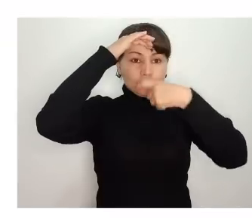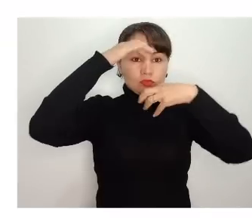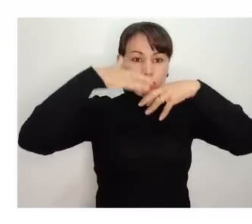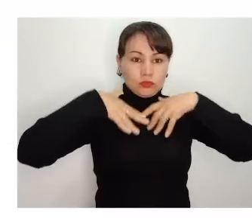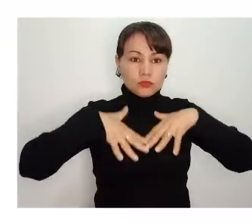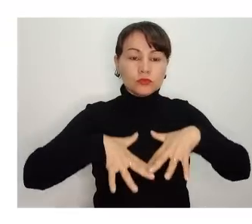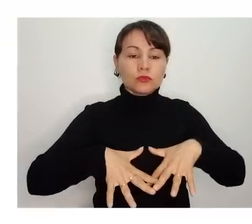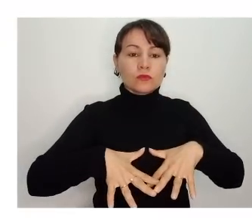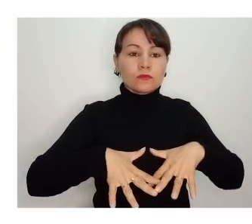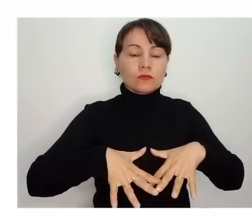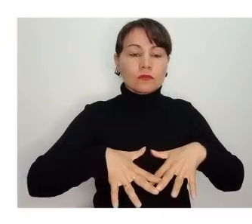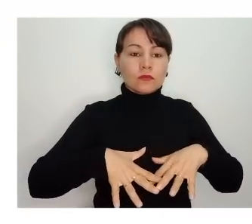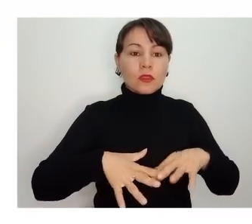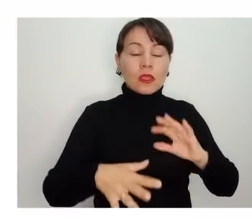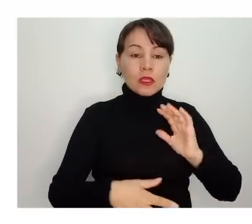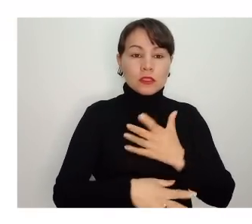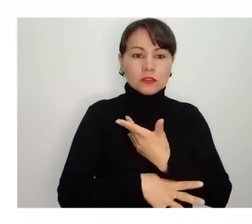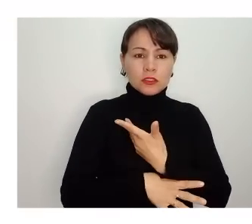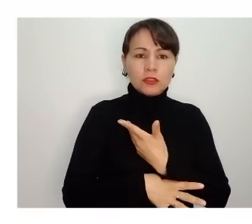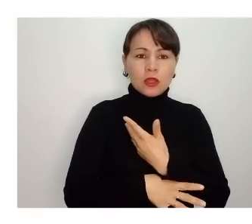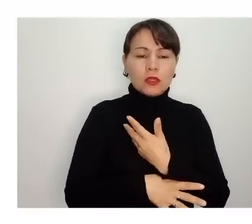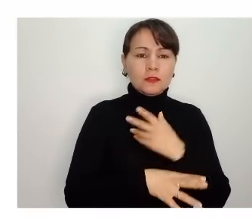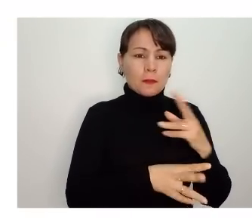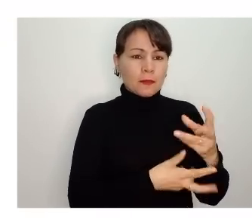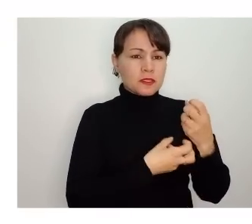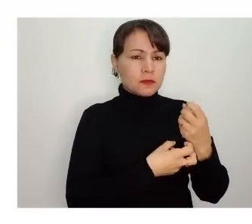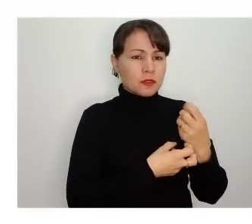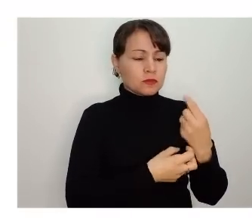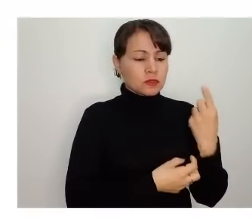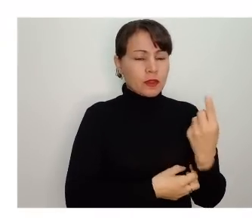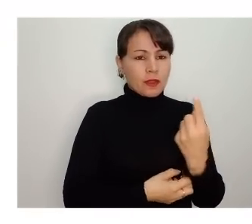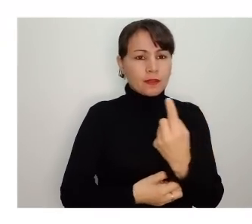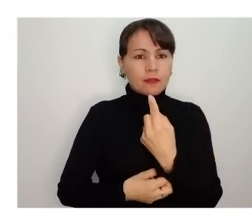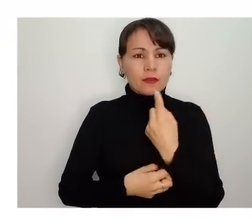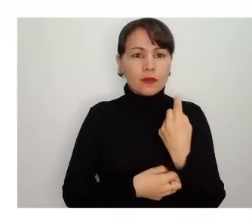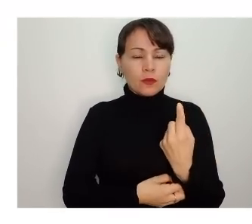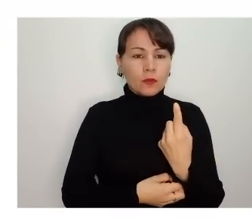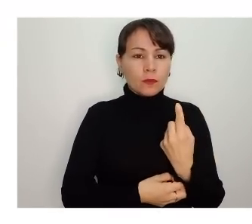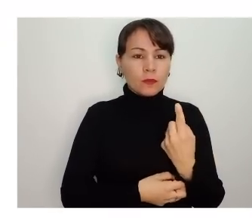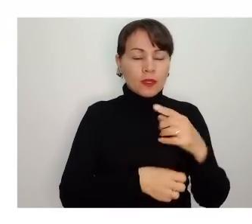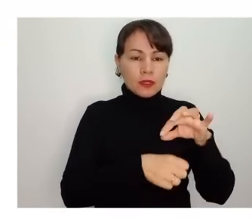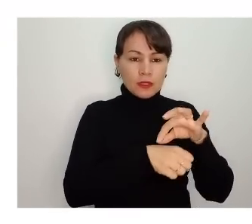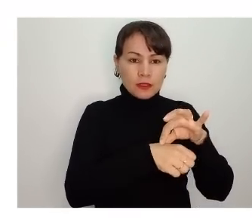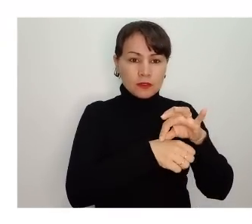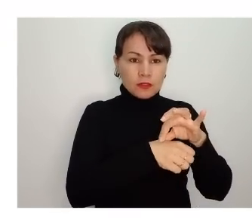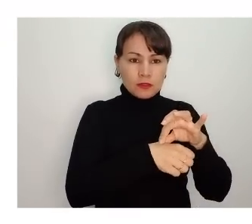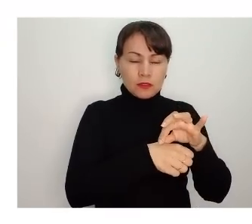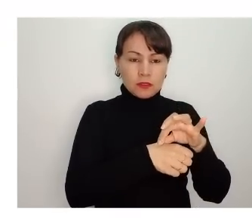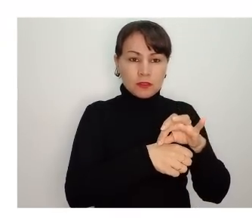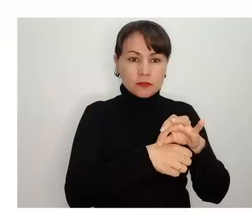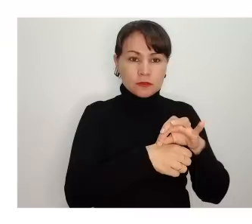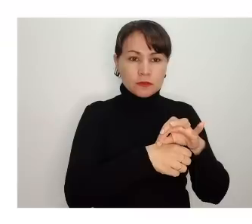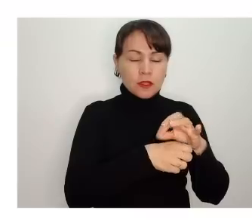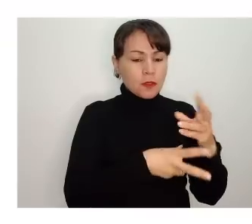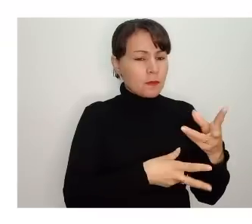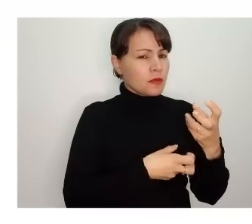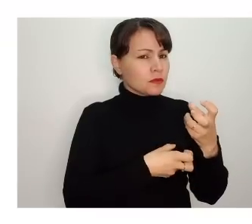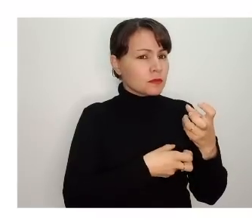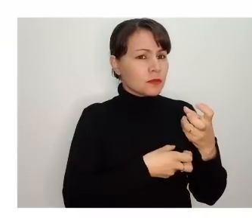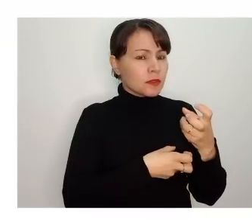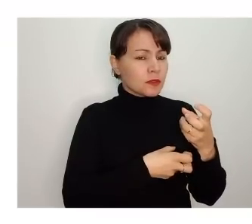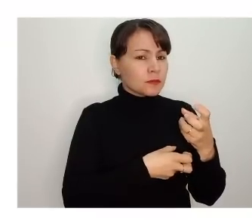nervoso central. E se nós pegarmos cada uma dessas células aqui, e